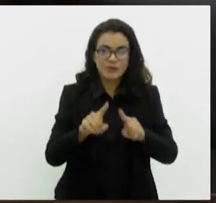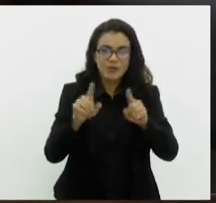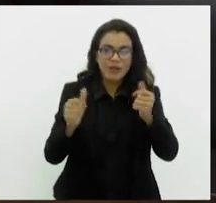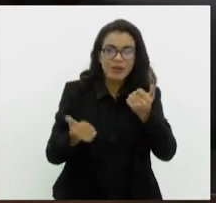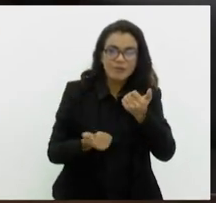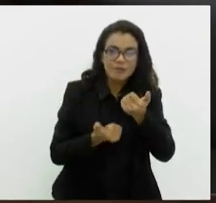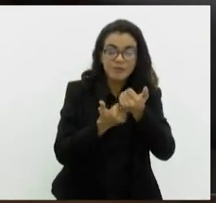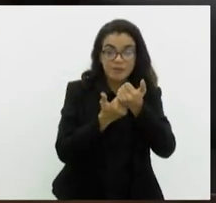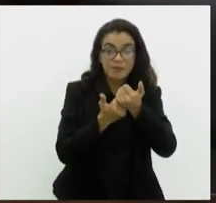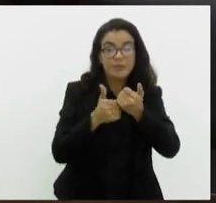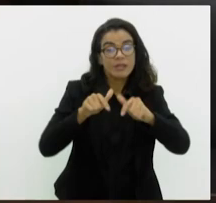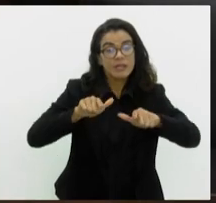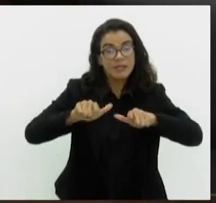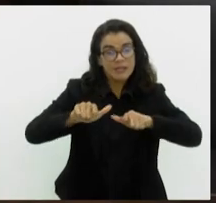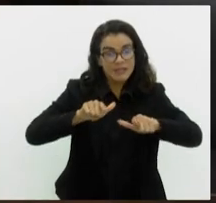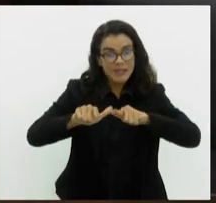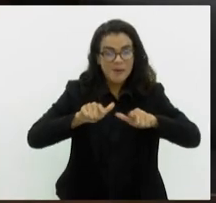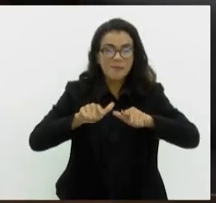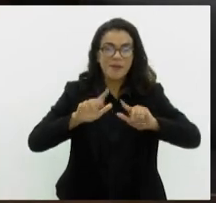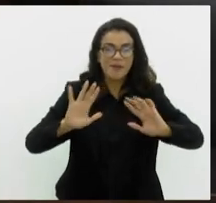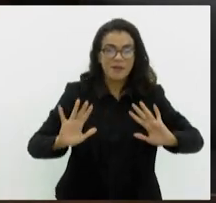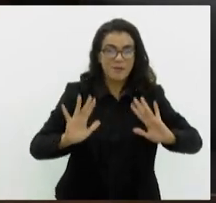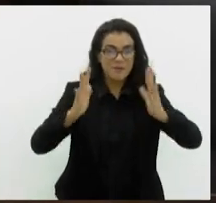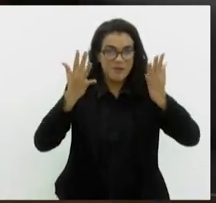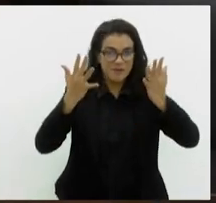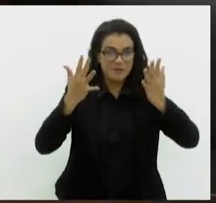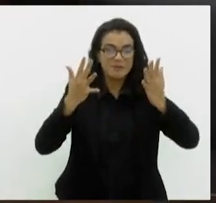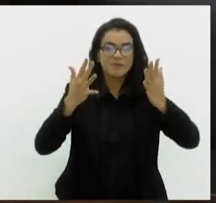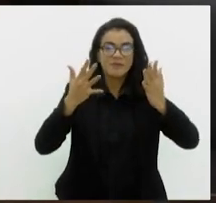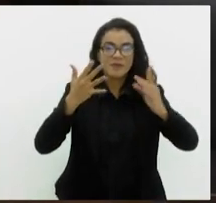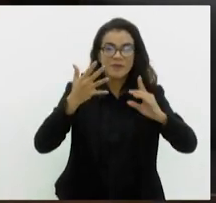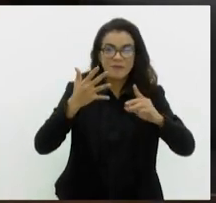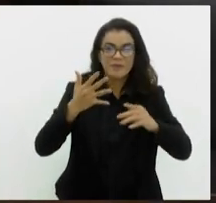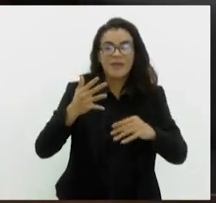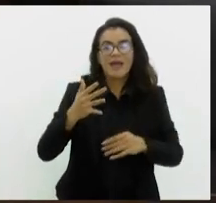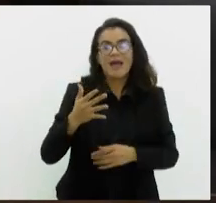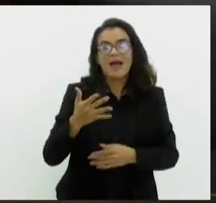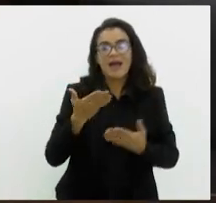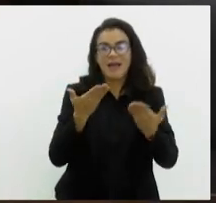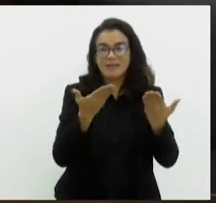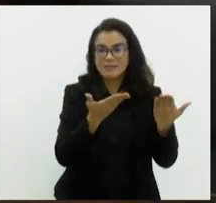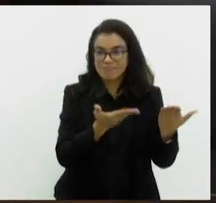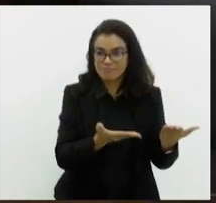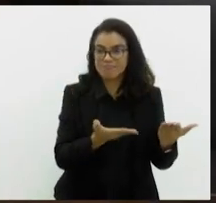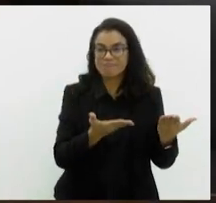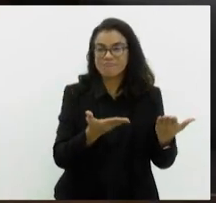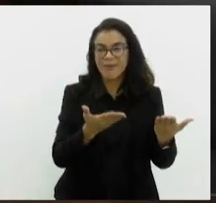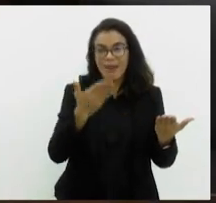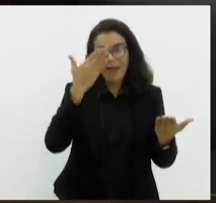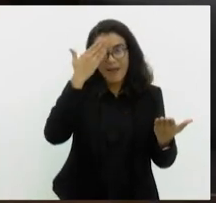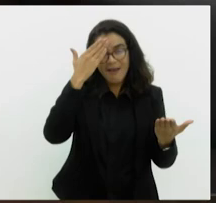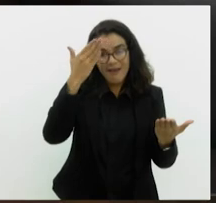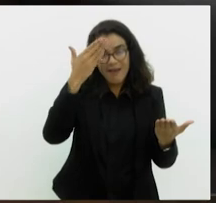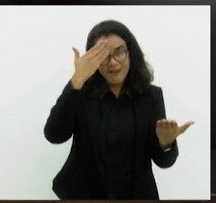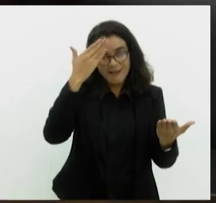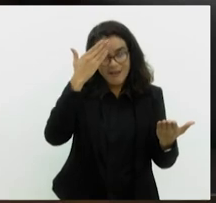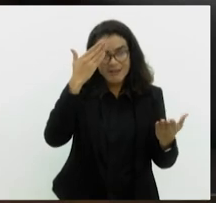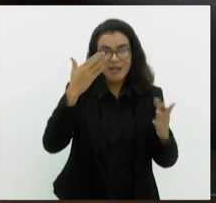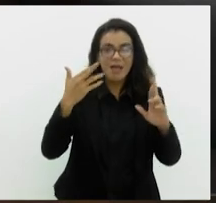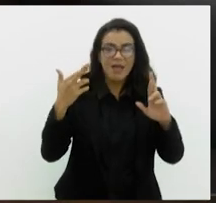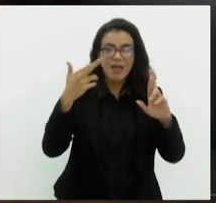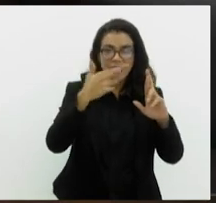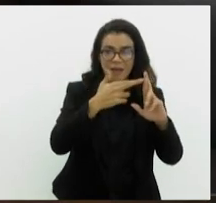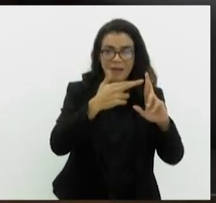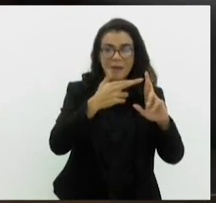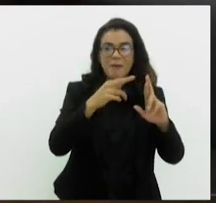colaboradores que trabalharam por esse evento, em especial a nossa mandata. Então, agradeço aqui, em nome de Pai